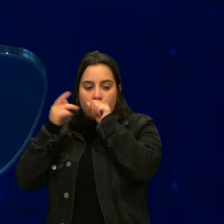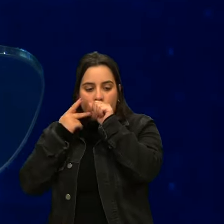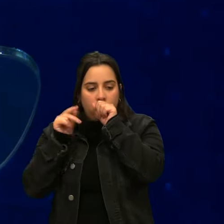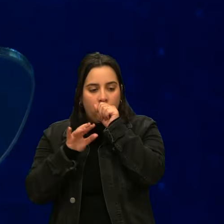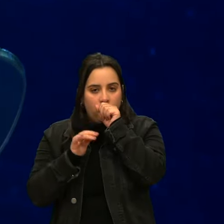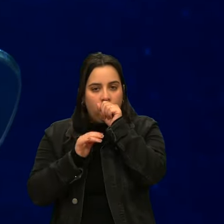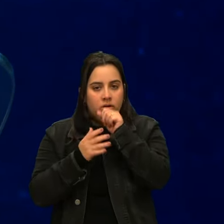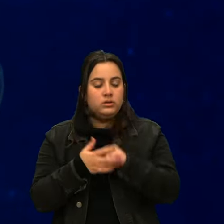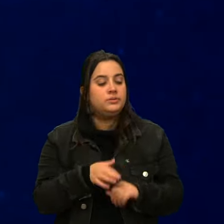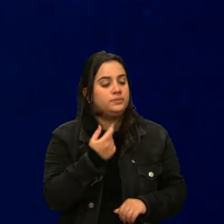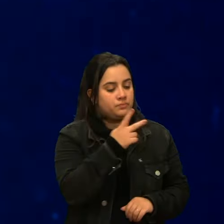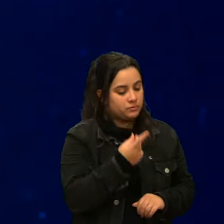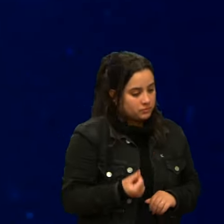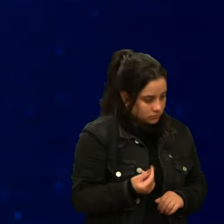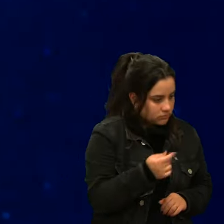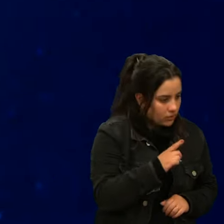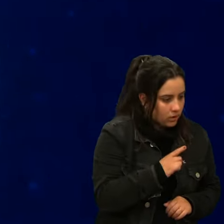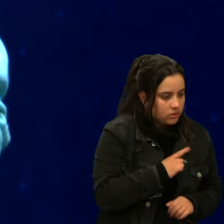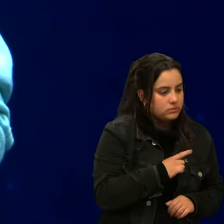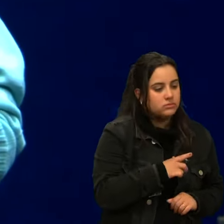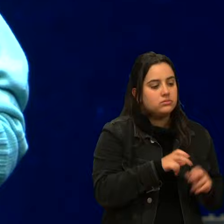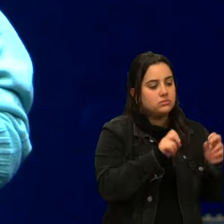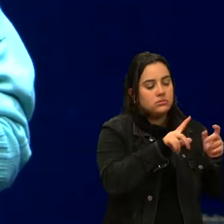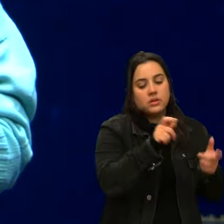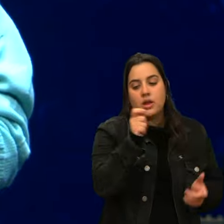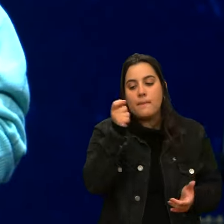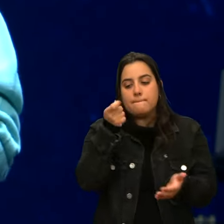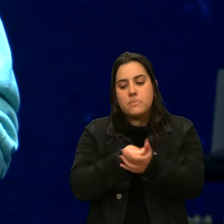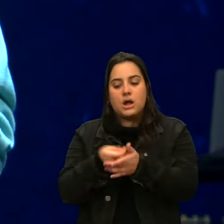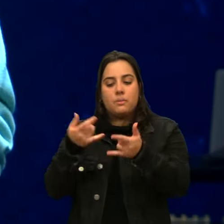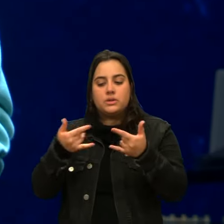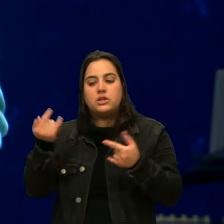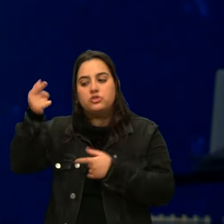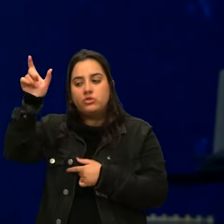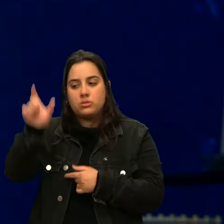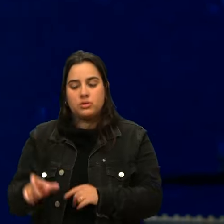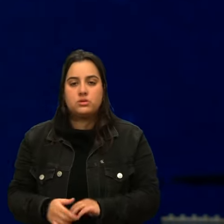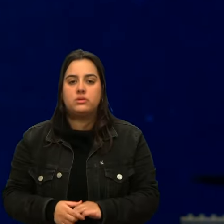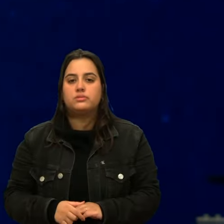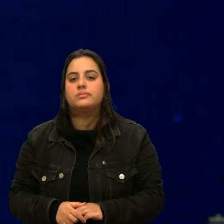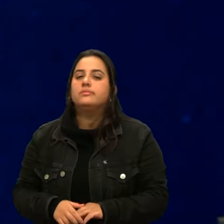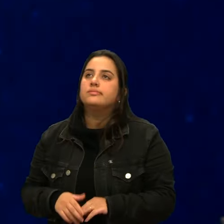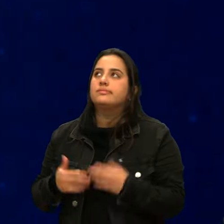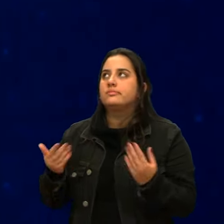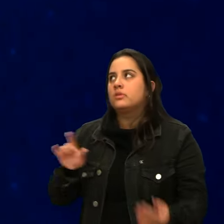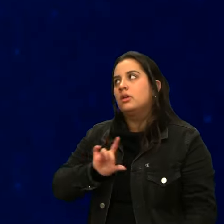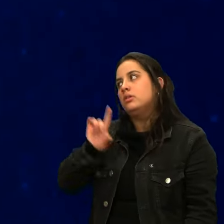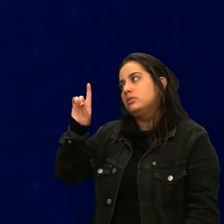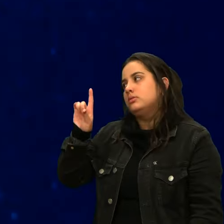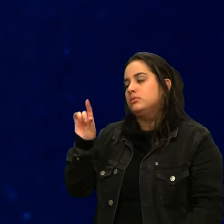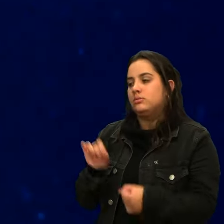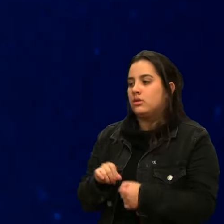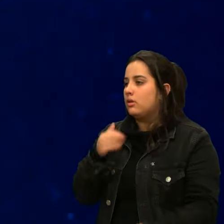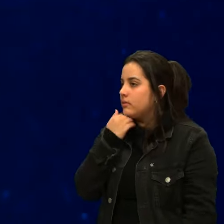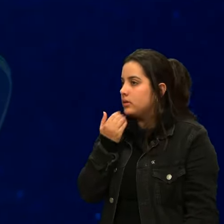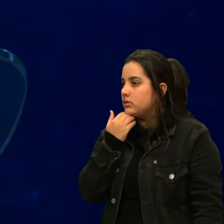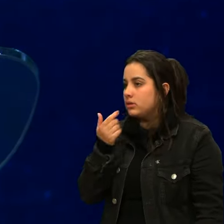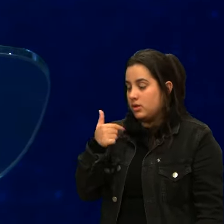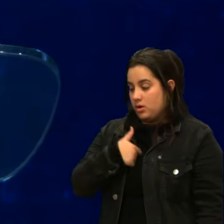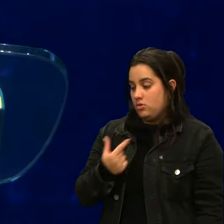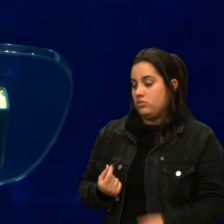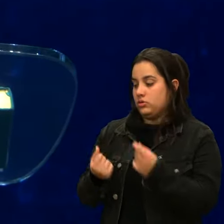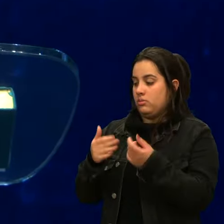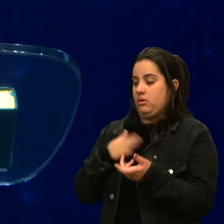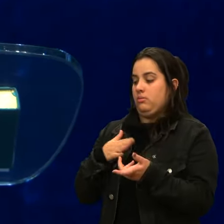o dinheiro que você tem e você vai pagar a passagem de outra pessoa. Aí eu falei, Deus, não faz sentido. Eu não tenho dinheiro nem para